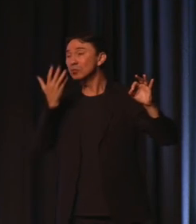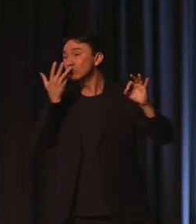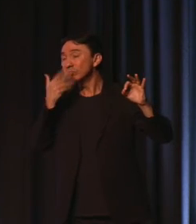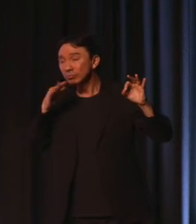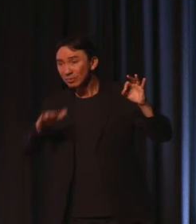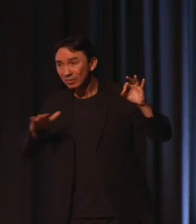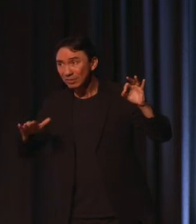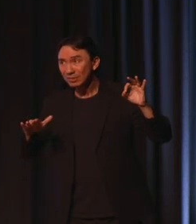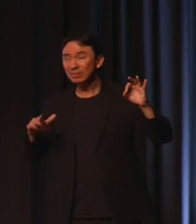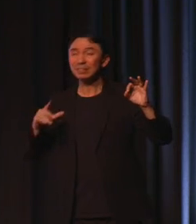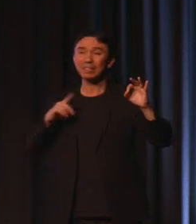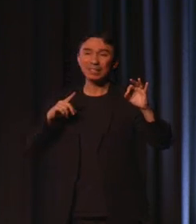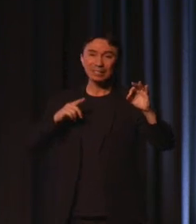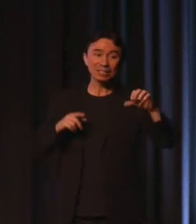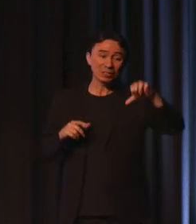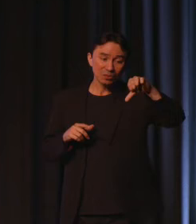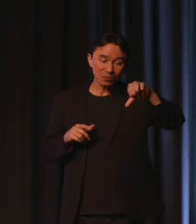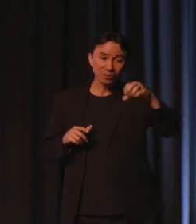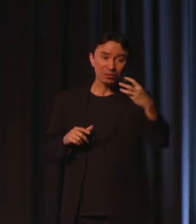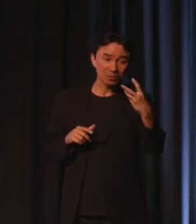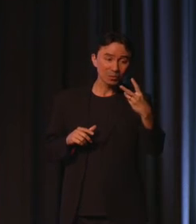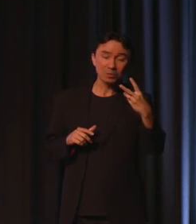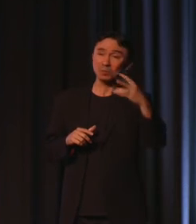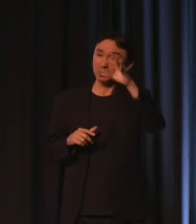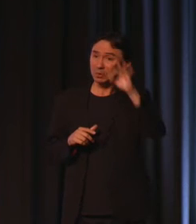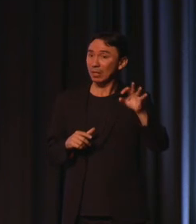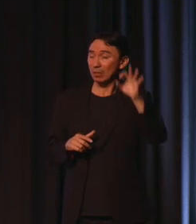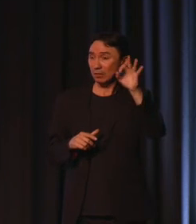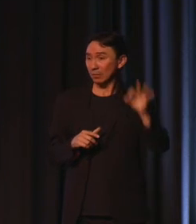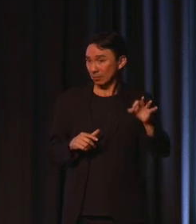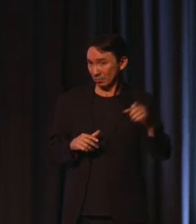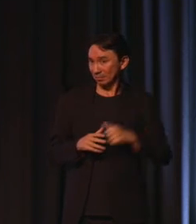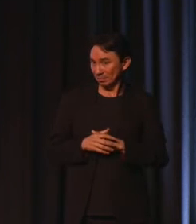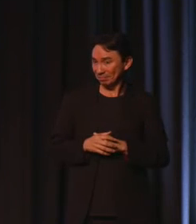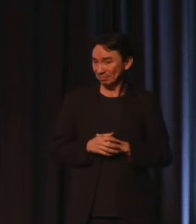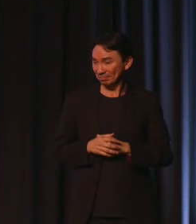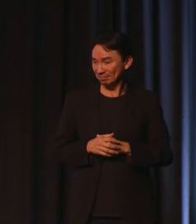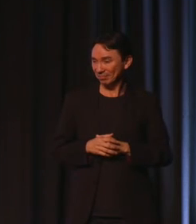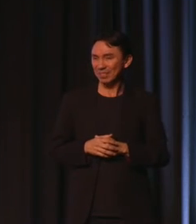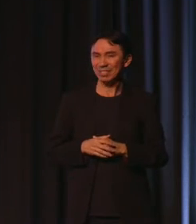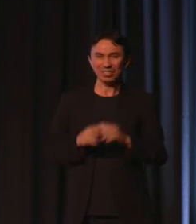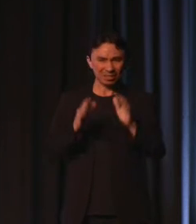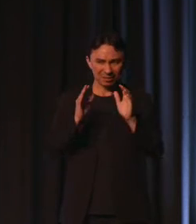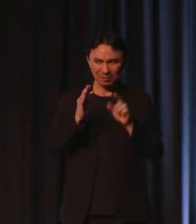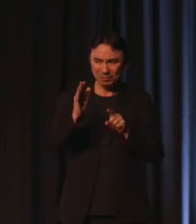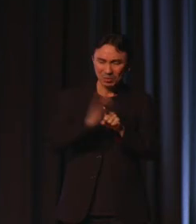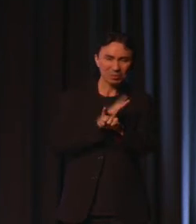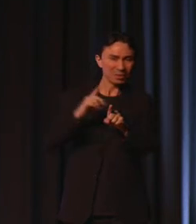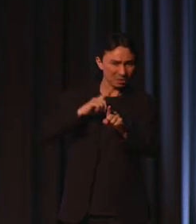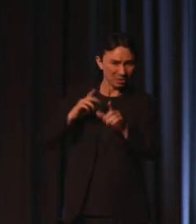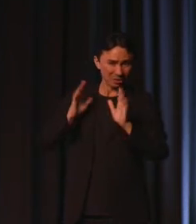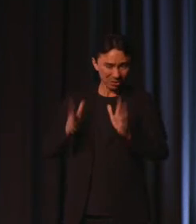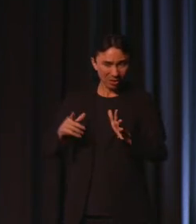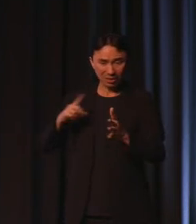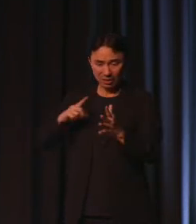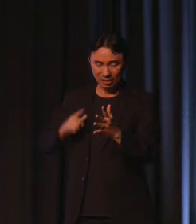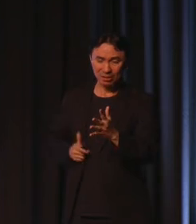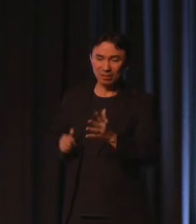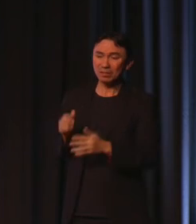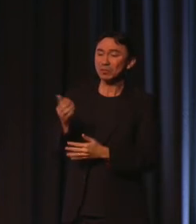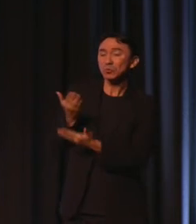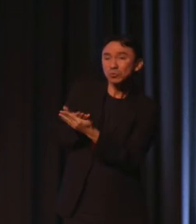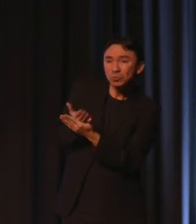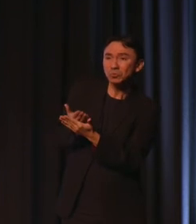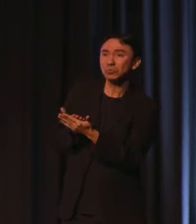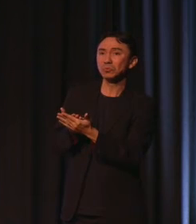número é maior, chegando a 92, né? Já tiveram rotinas de estudo ou carreira impactadas, a gente vê que a grande maioria sim,